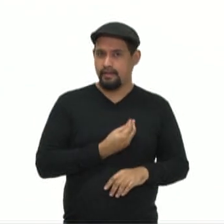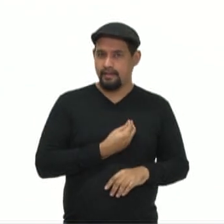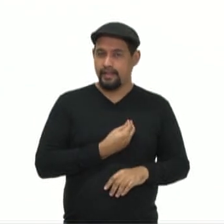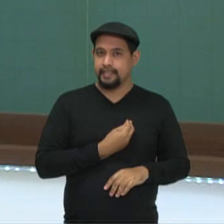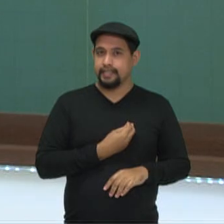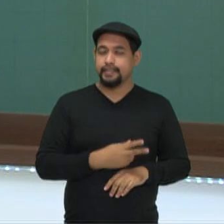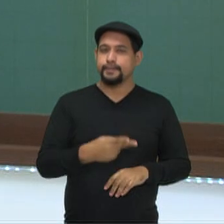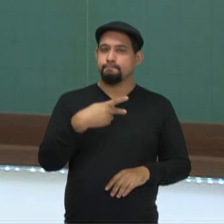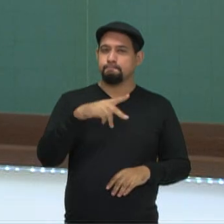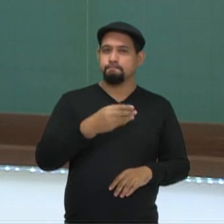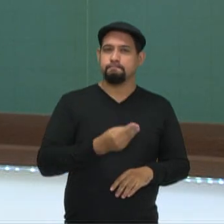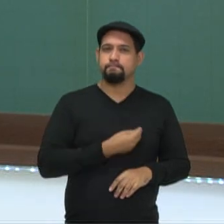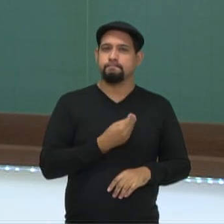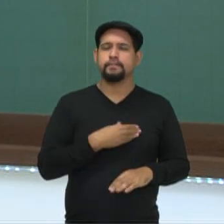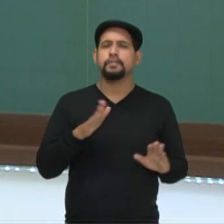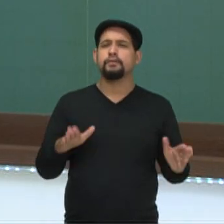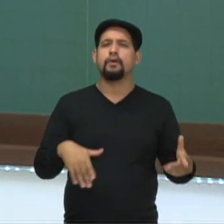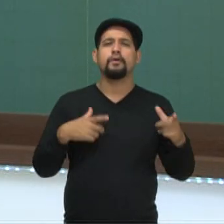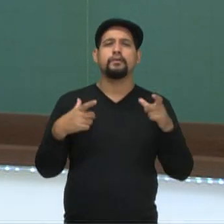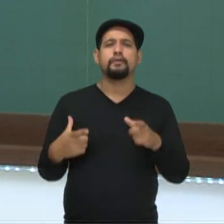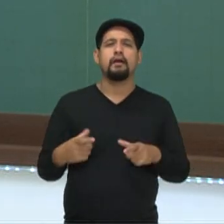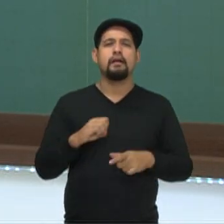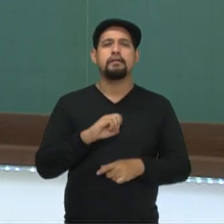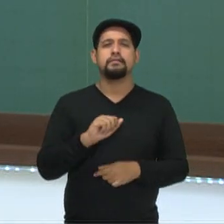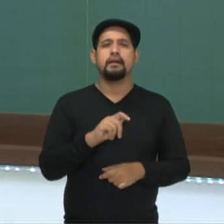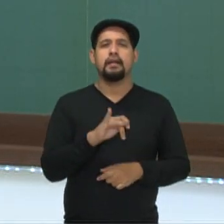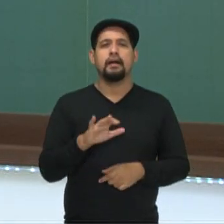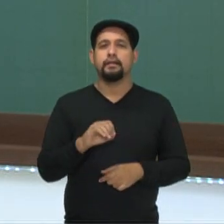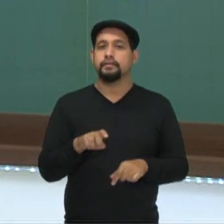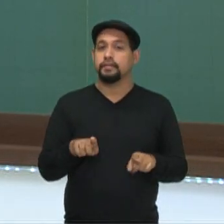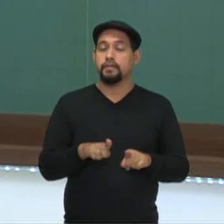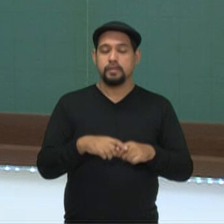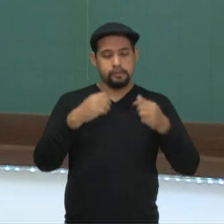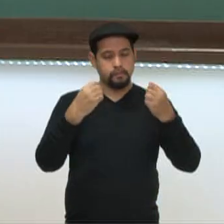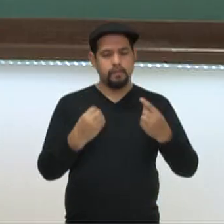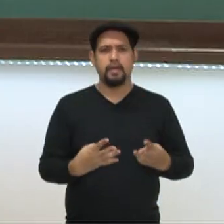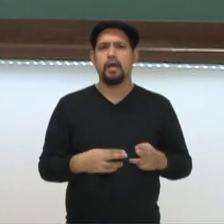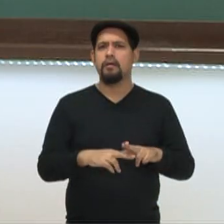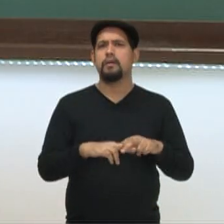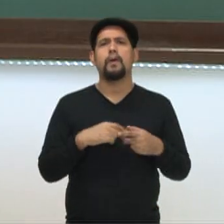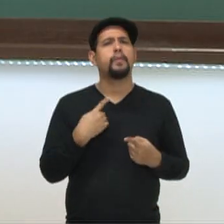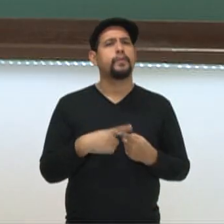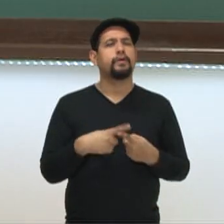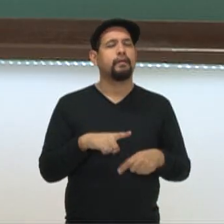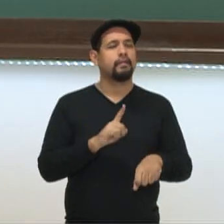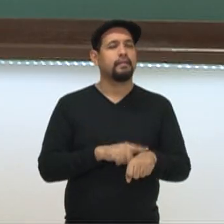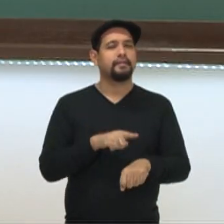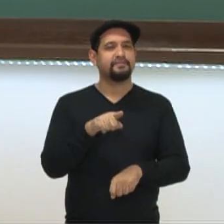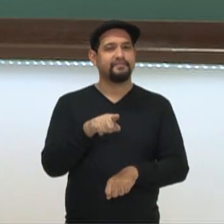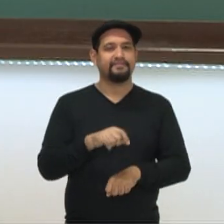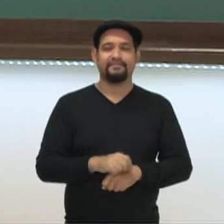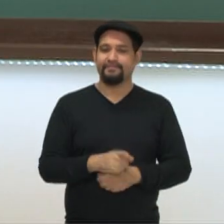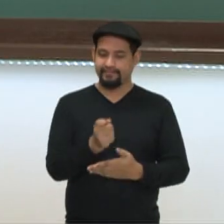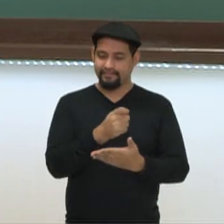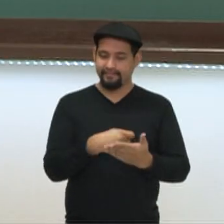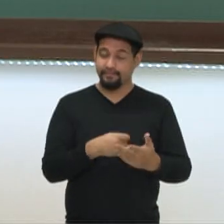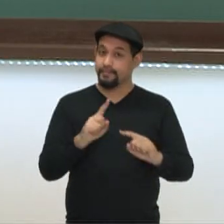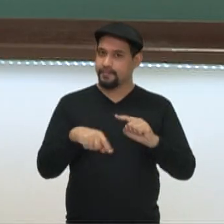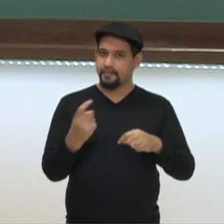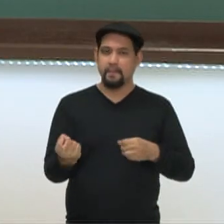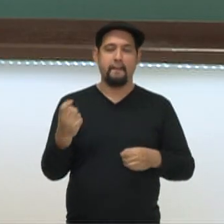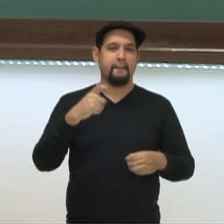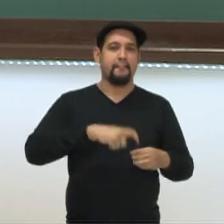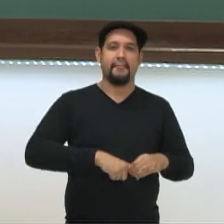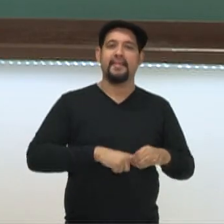na sua vida. Qual é o lugar sagrado? E, claro, justifique o porquê. Então, tempo para vocês escreverem e